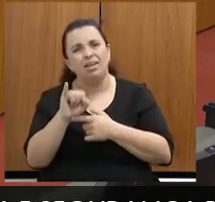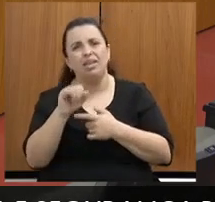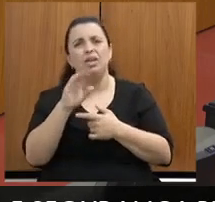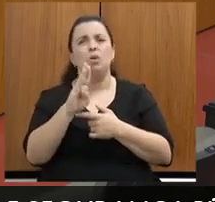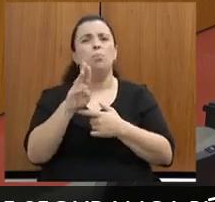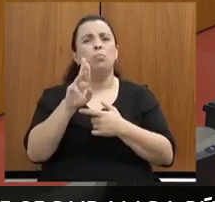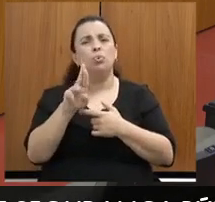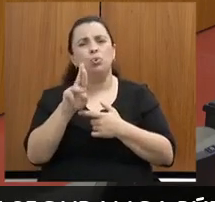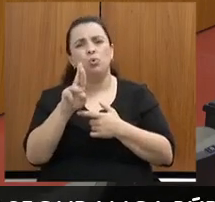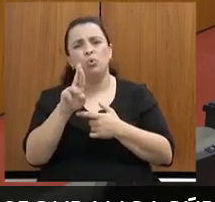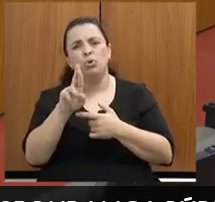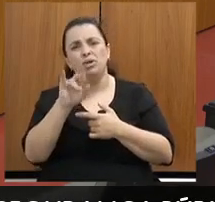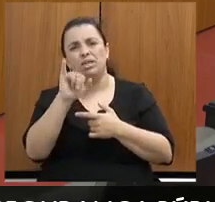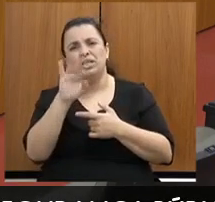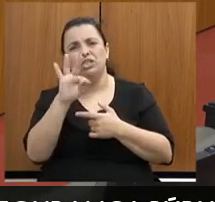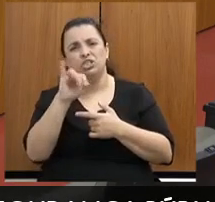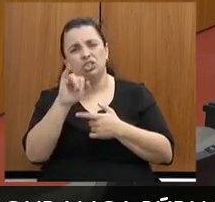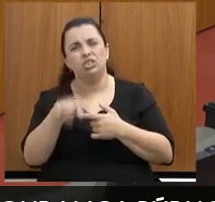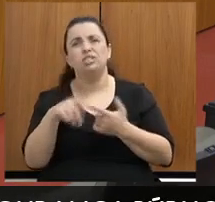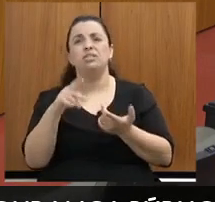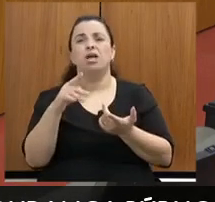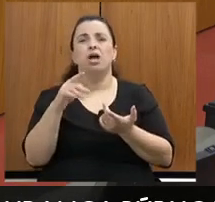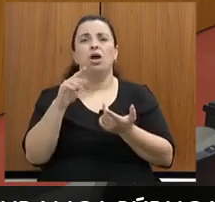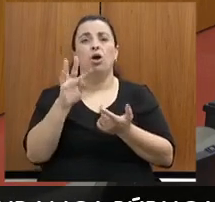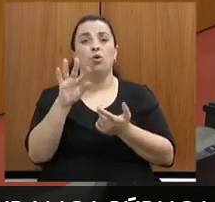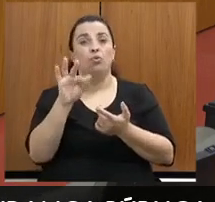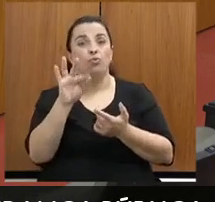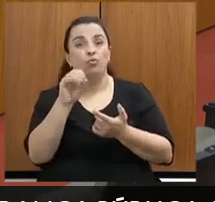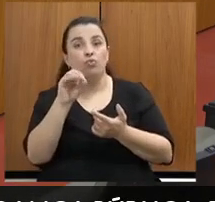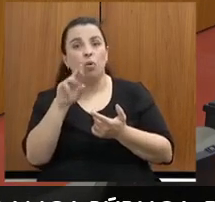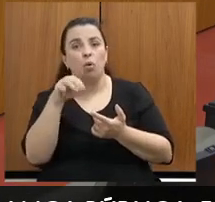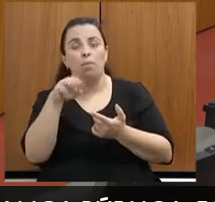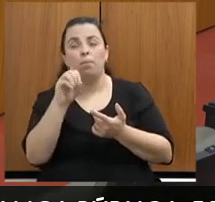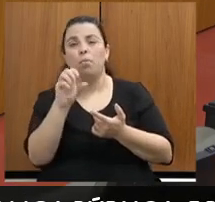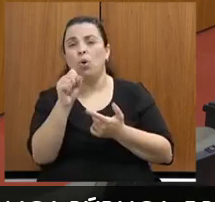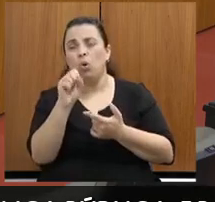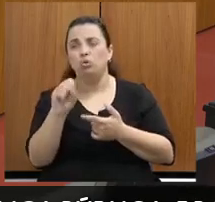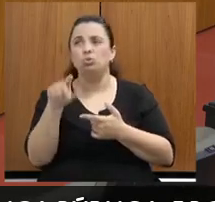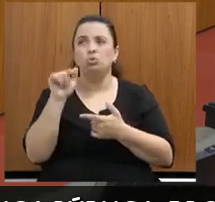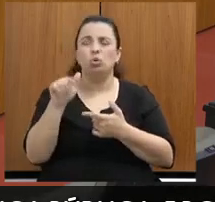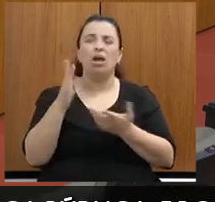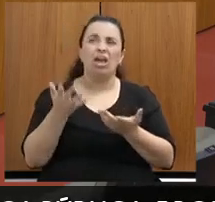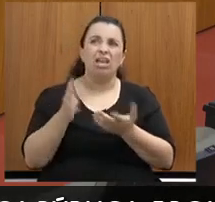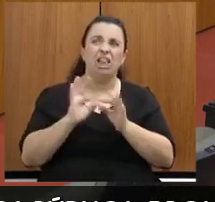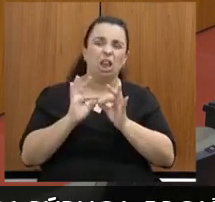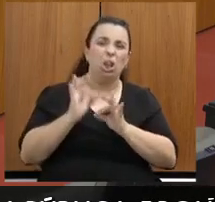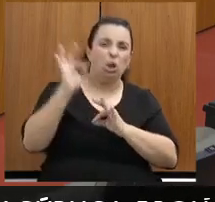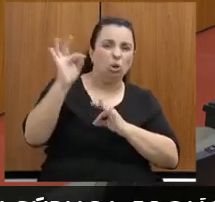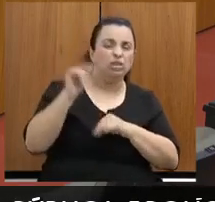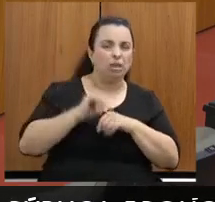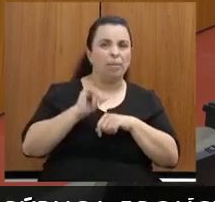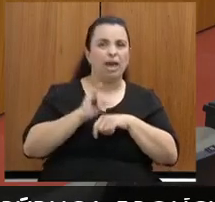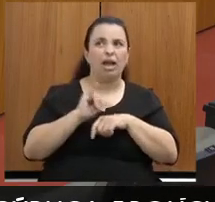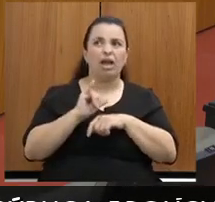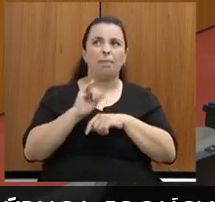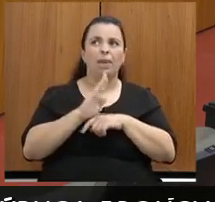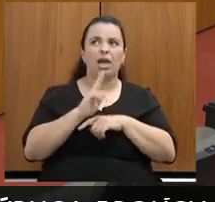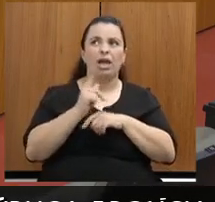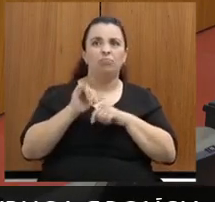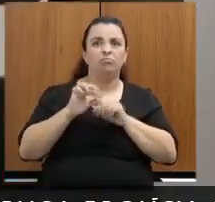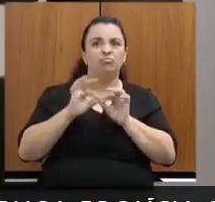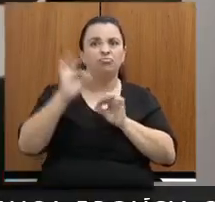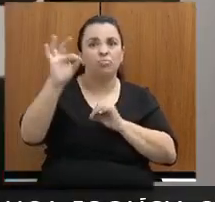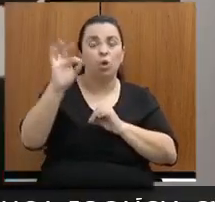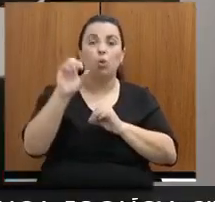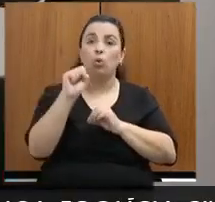cidade de Formoso que a cidade que tem a distância de 880 km de Belo Horizonte né Se